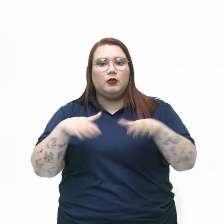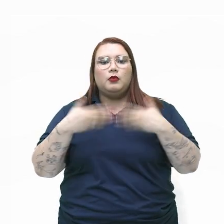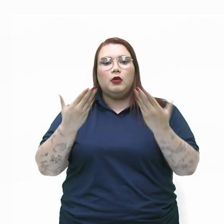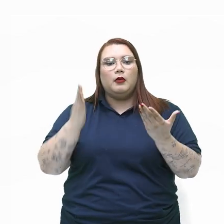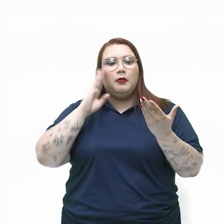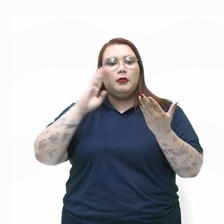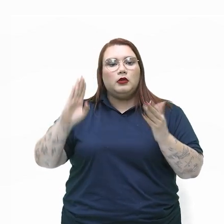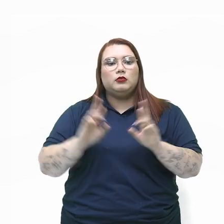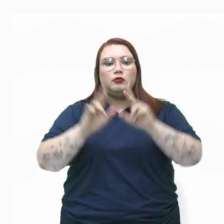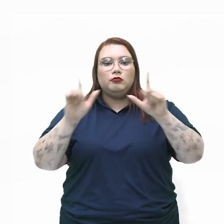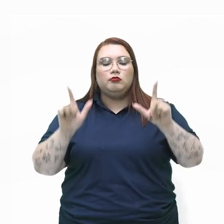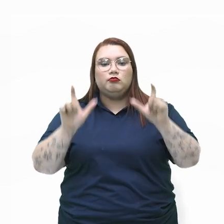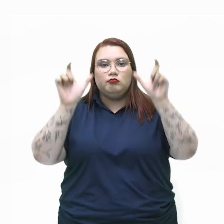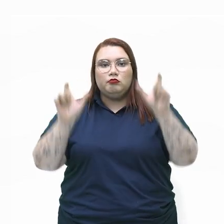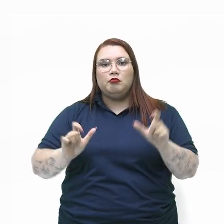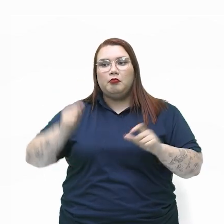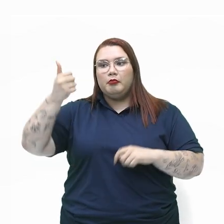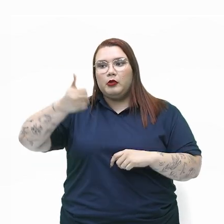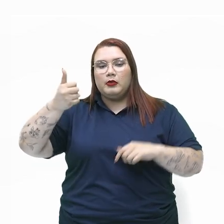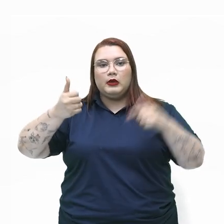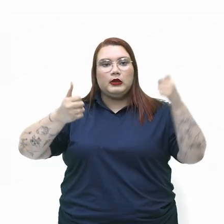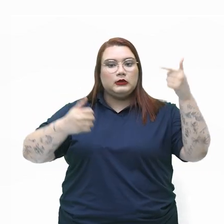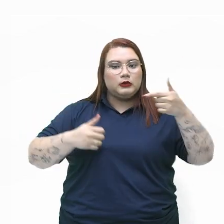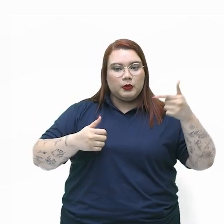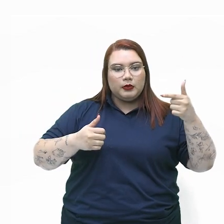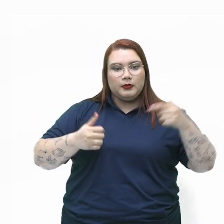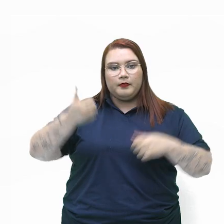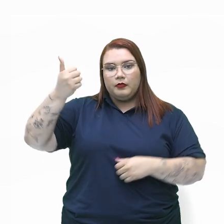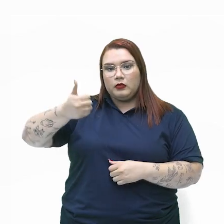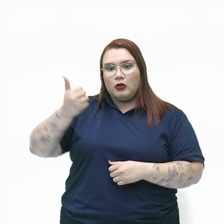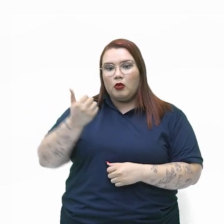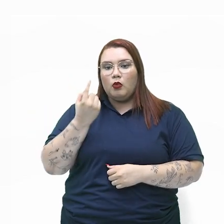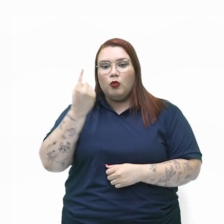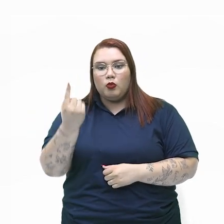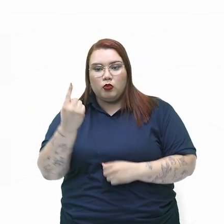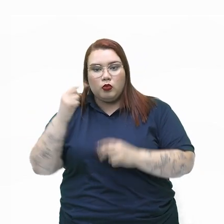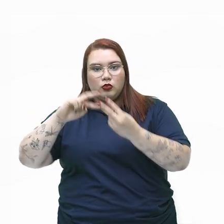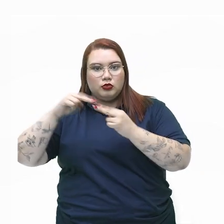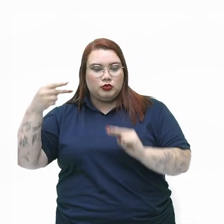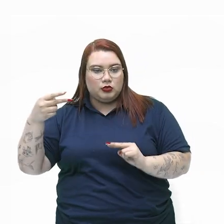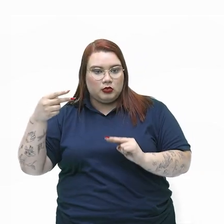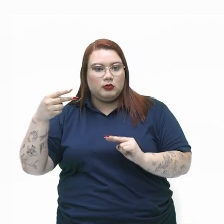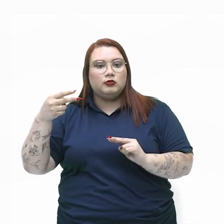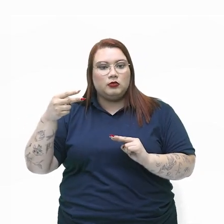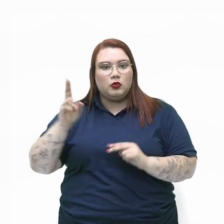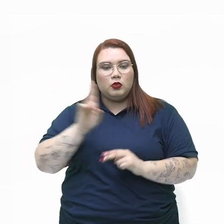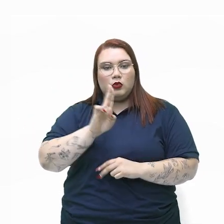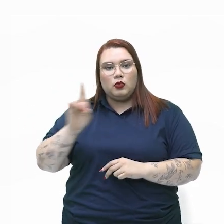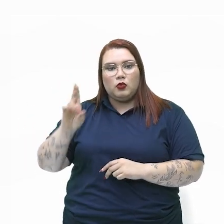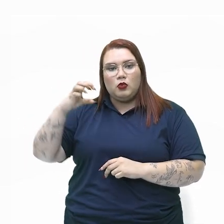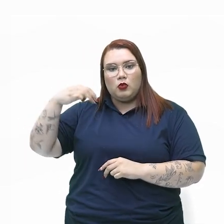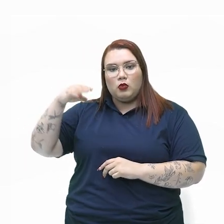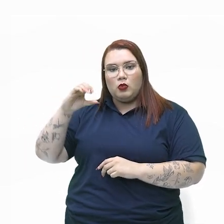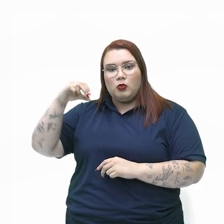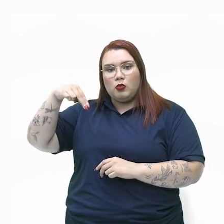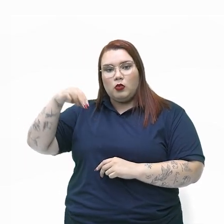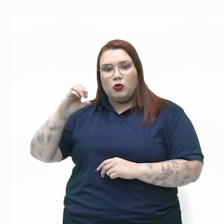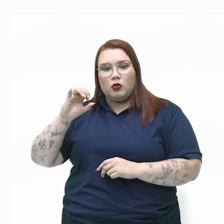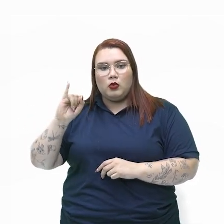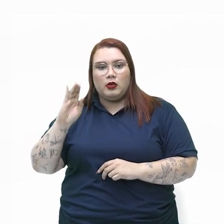Tá? Então, qual é a principal diferença da primeira para a segunda lei de Mendel? Na primeira, vai identificar um gene, né, que a gente chama ali